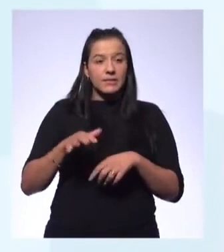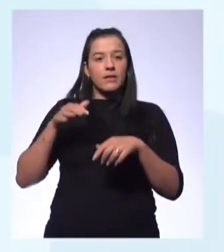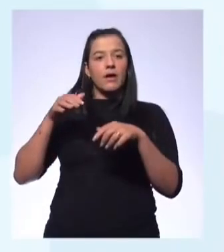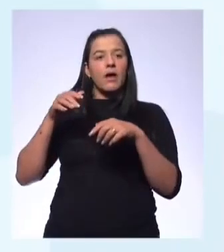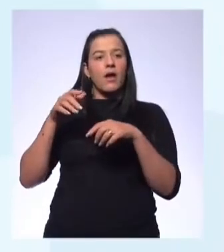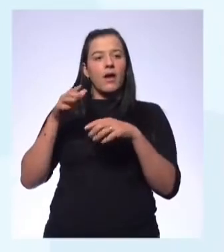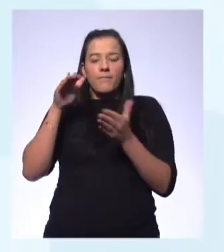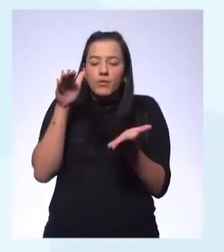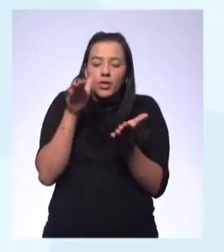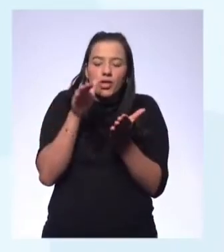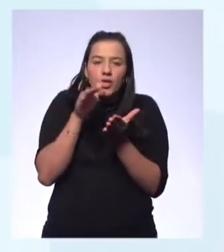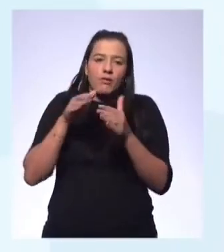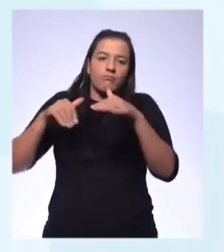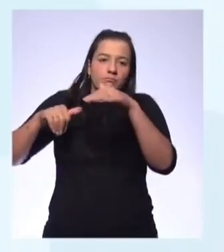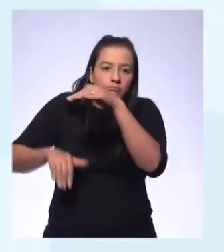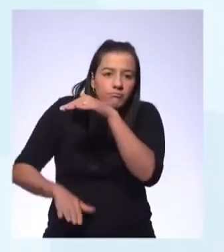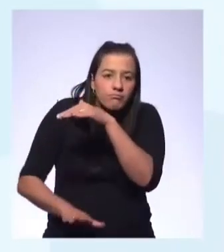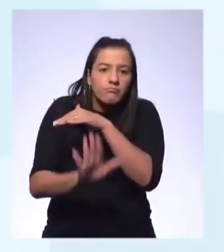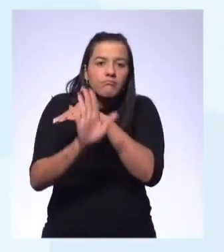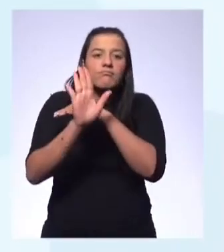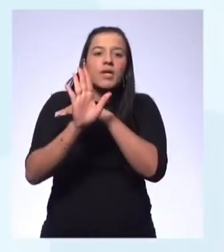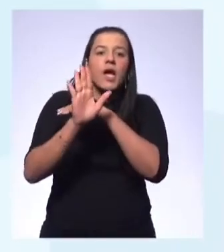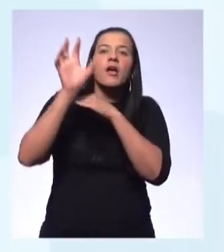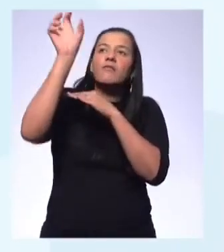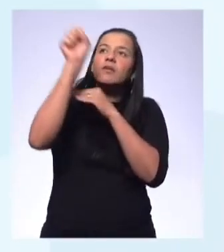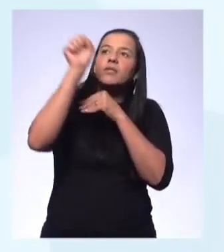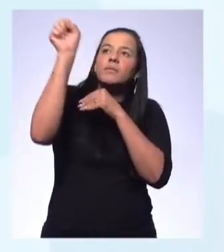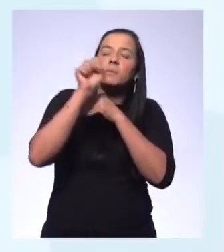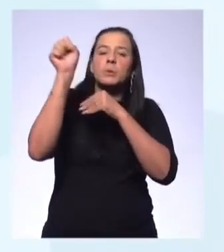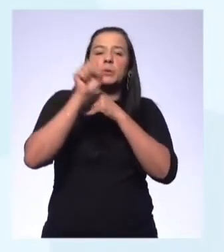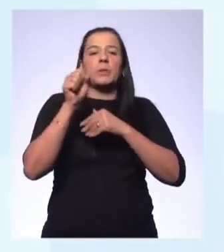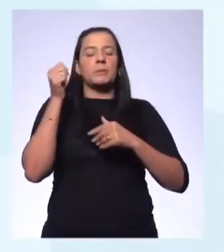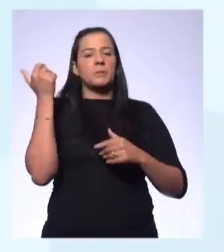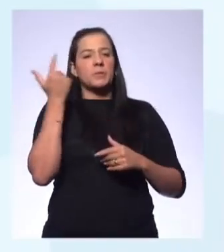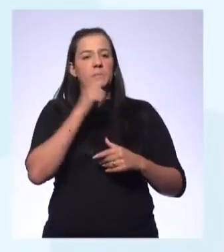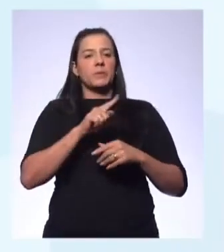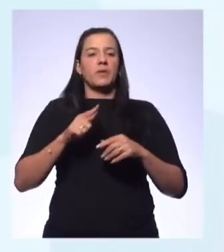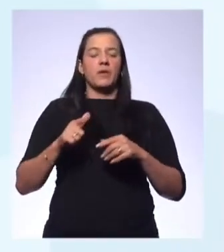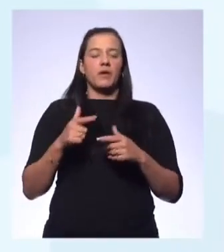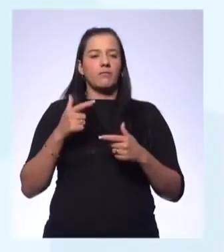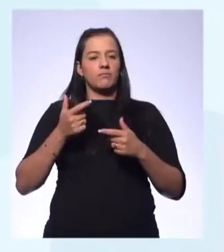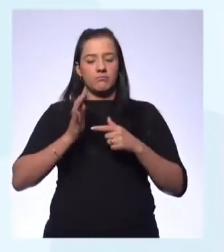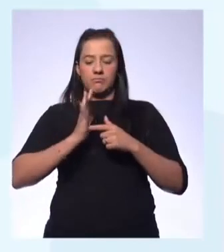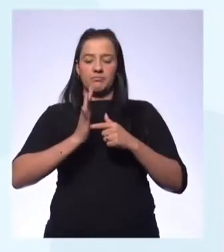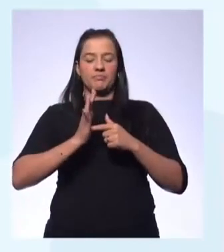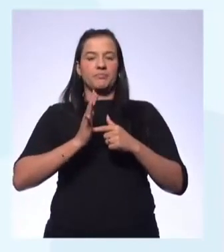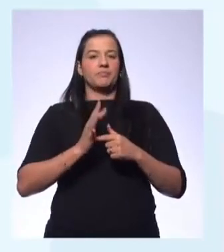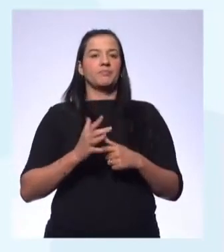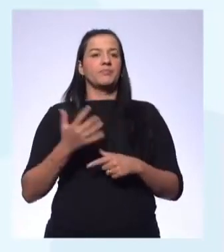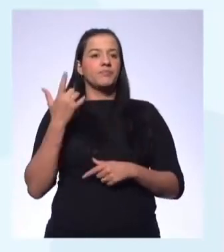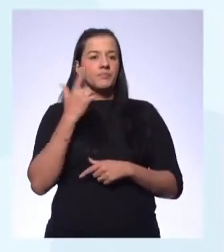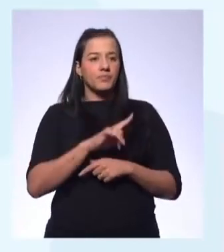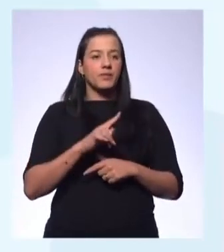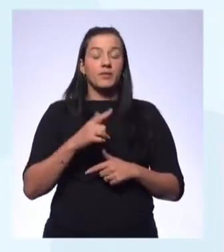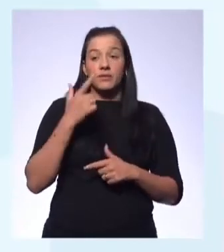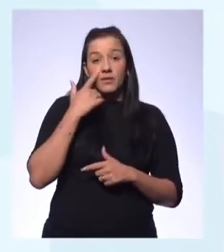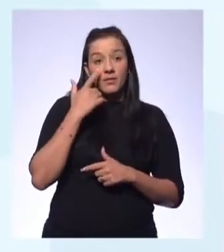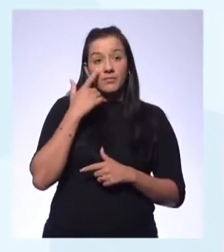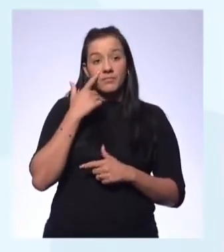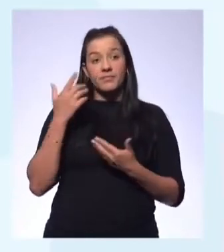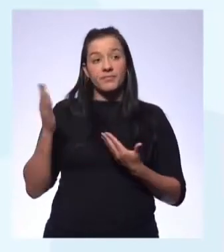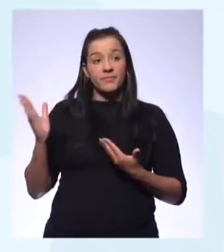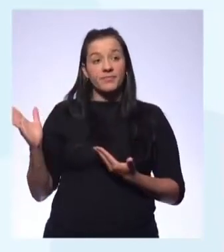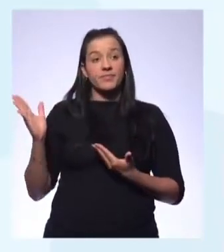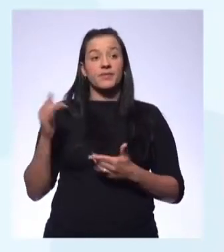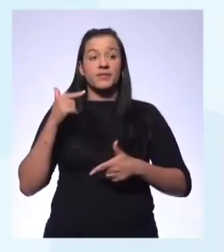da engrenagem e desenroscava o que tivesse emperrado ali e a máquina voltava a funcionar. Então, vocês já imaginam que